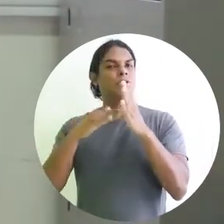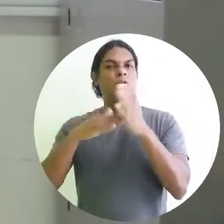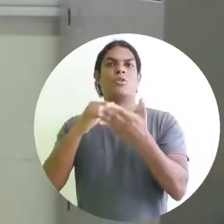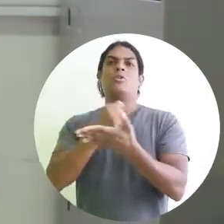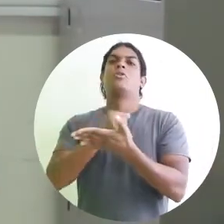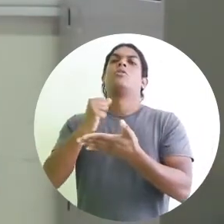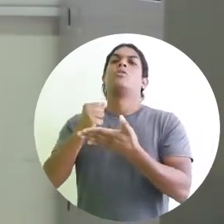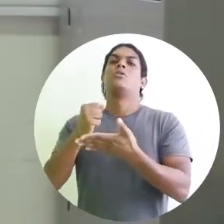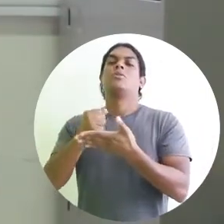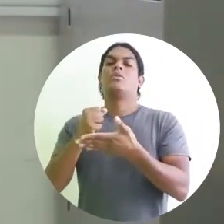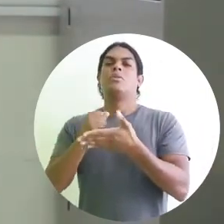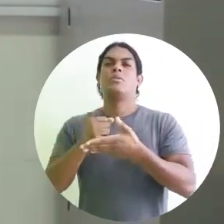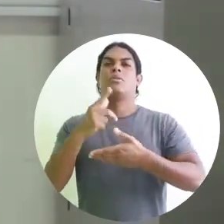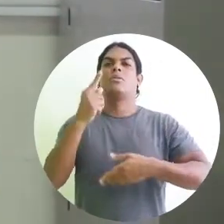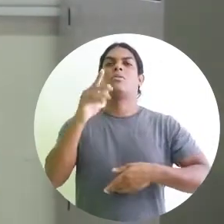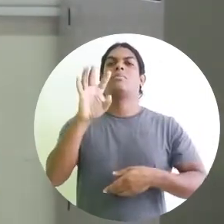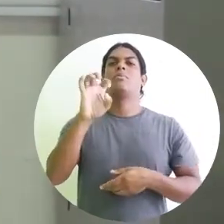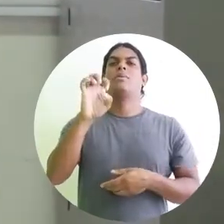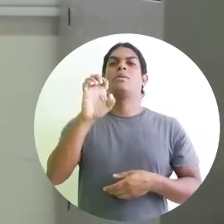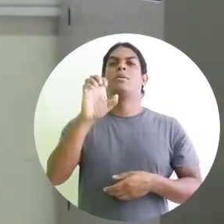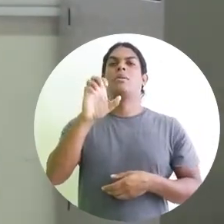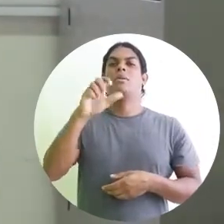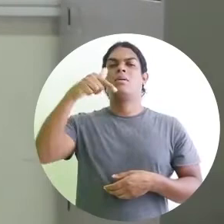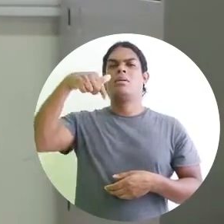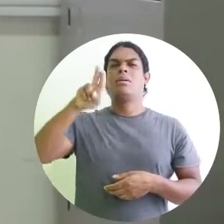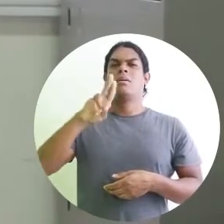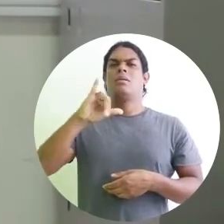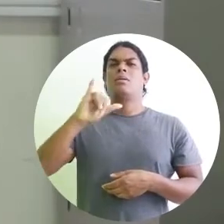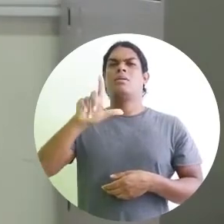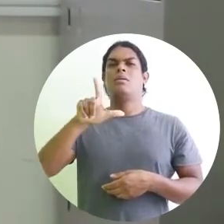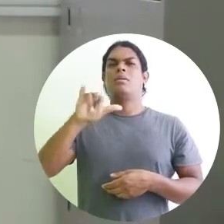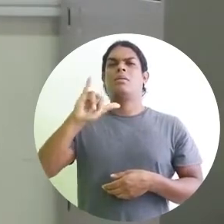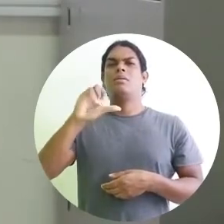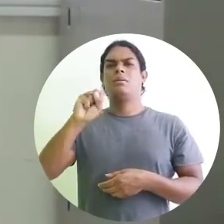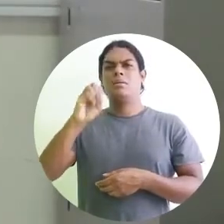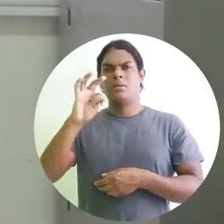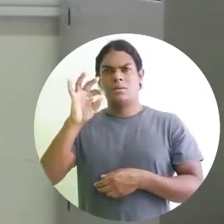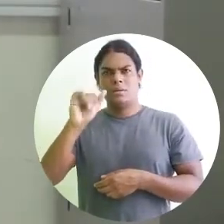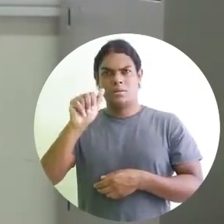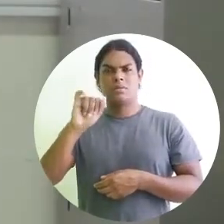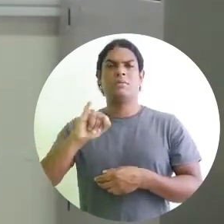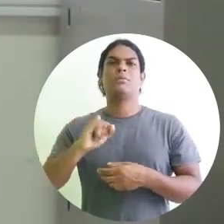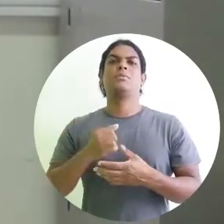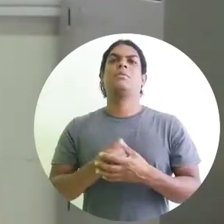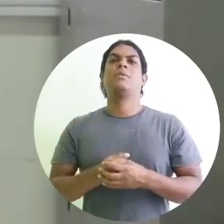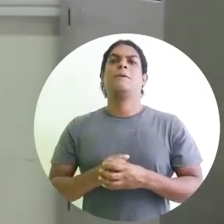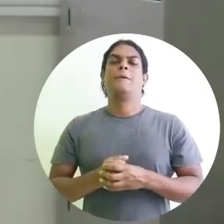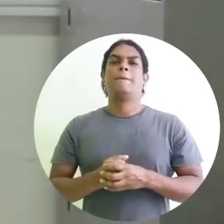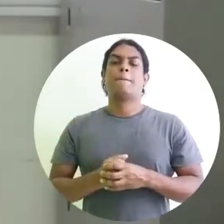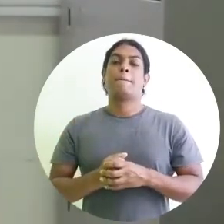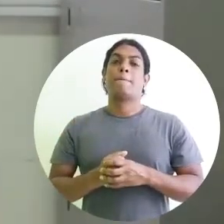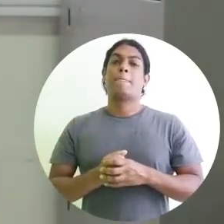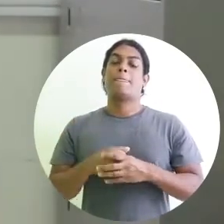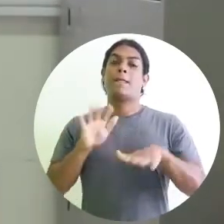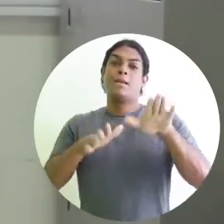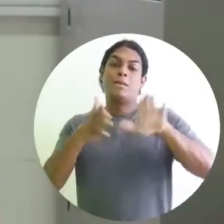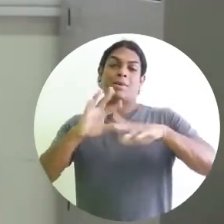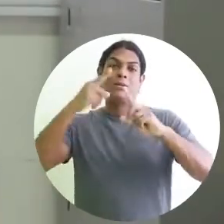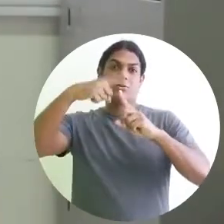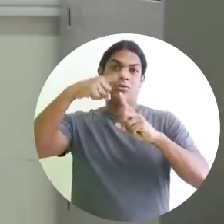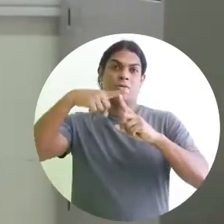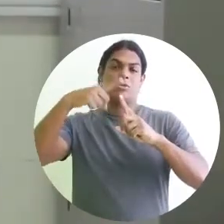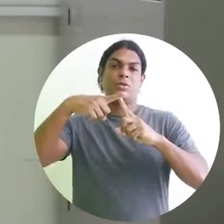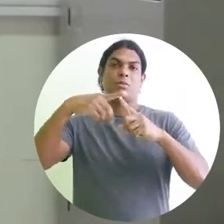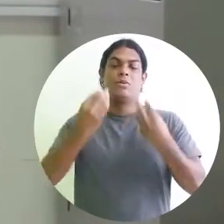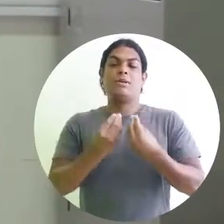invoice, o packing list e o conhecimento de embarque, o AWB, BL, dependendo do modal que foi escolhido, para